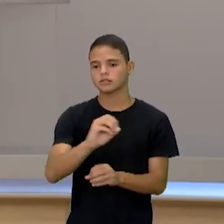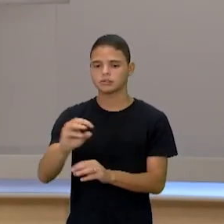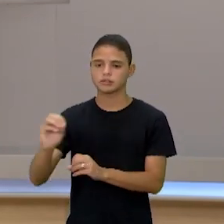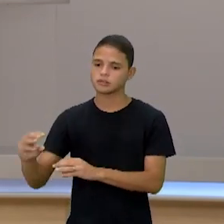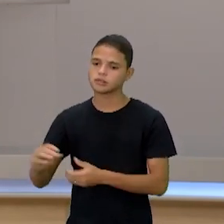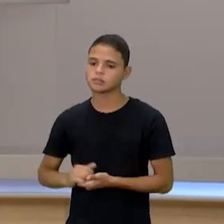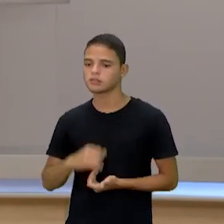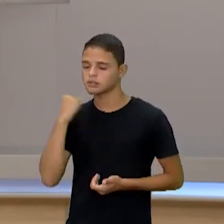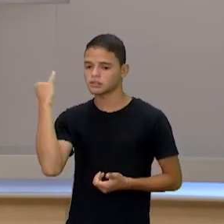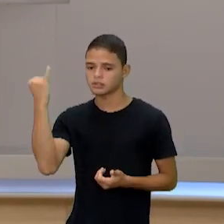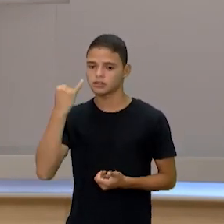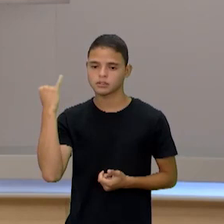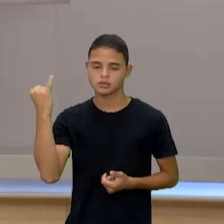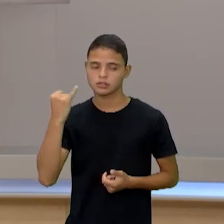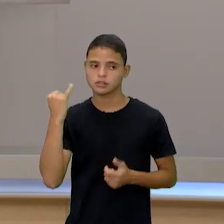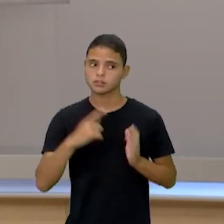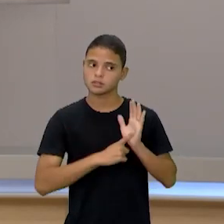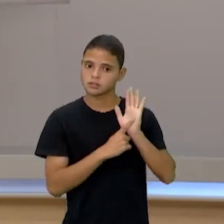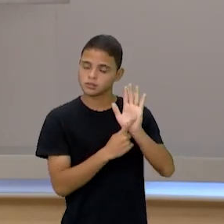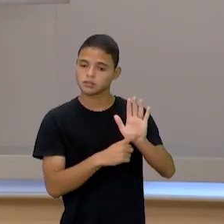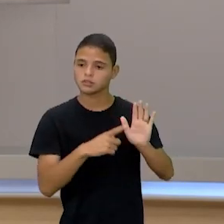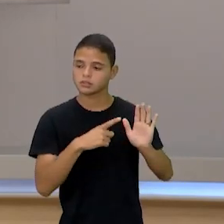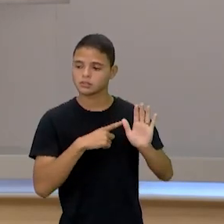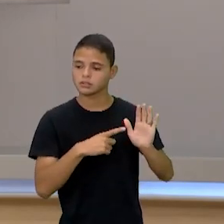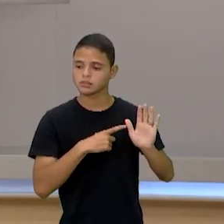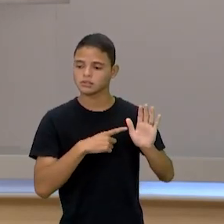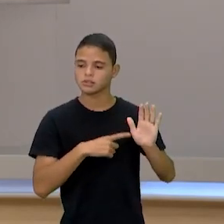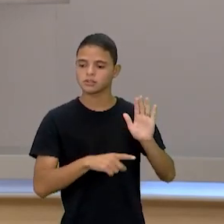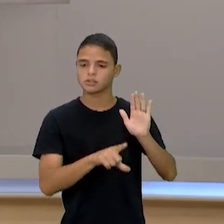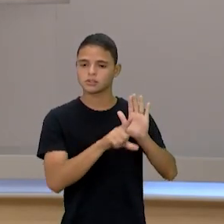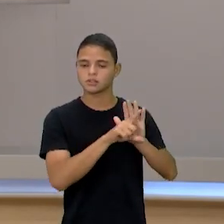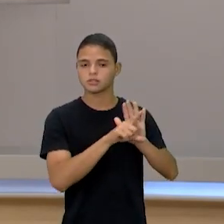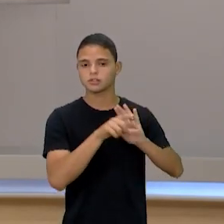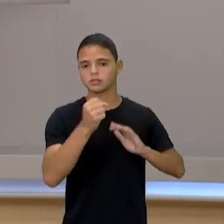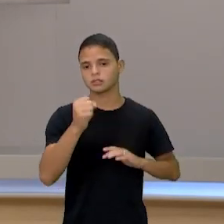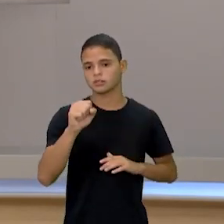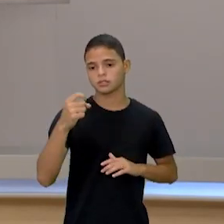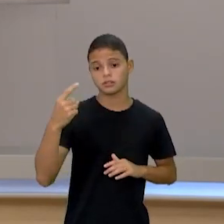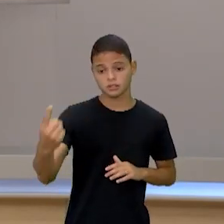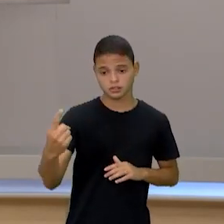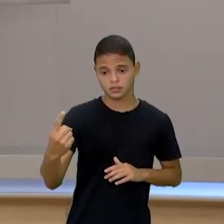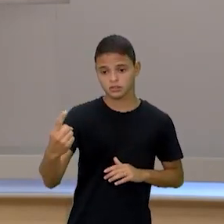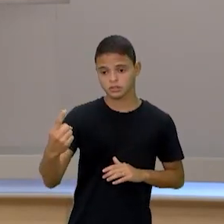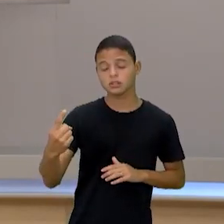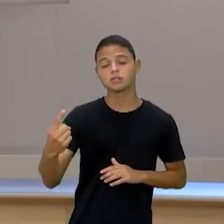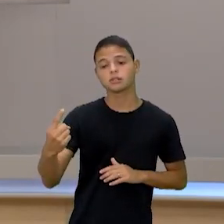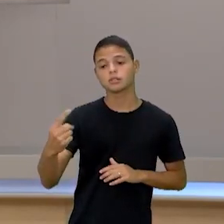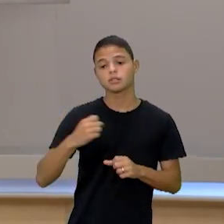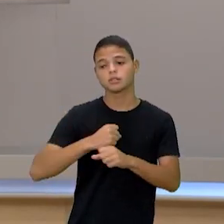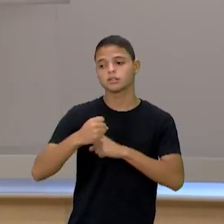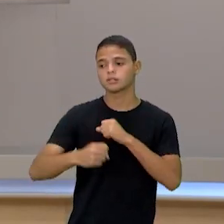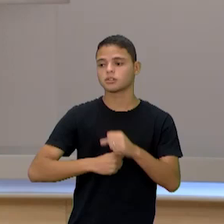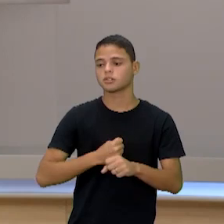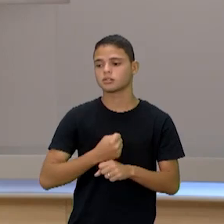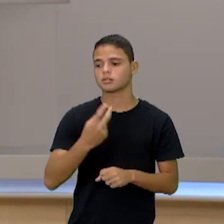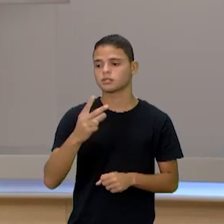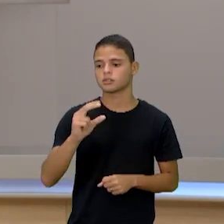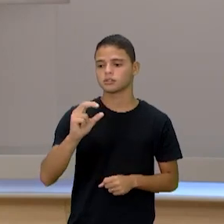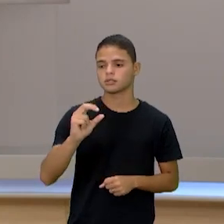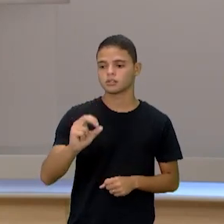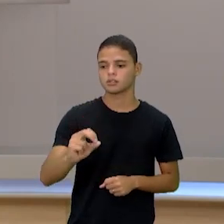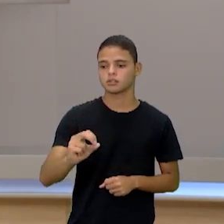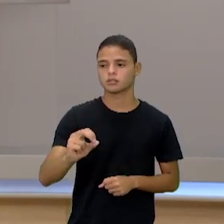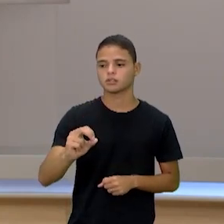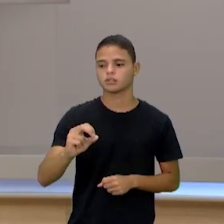É importante também destacar que existe a Resolução 81 de 2012, que traz também insumos específicos sobre as